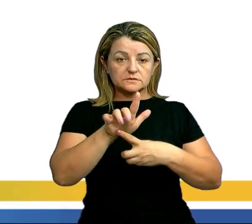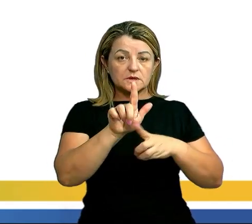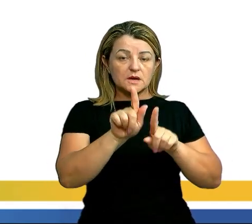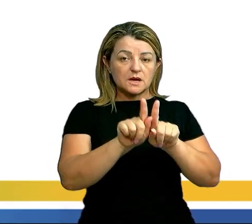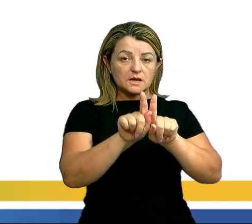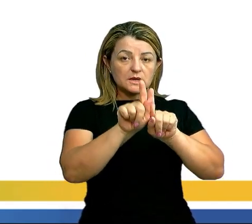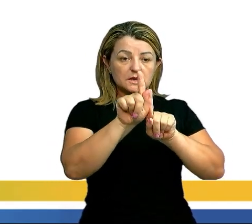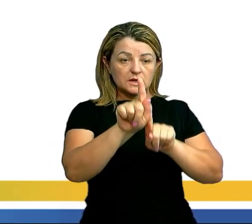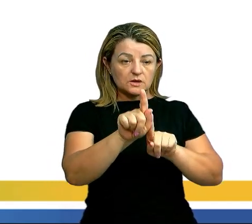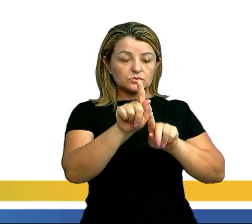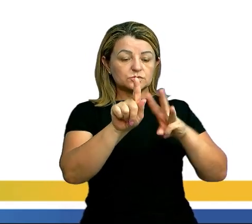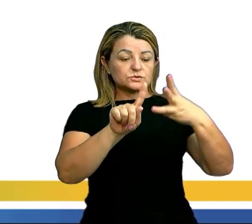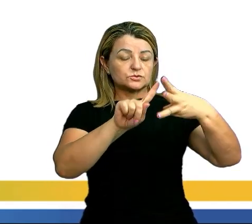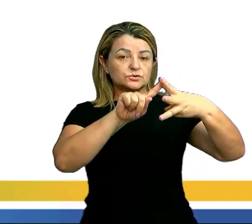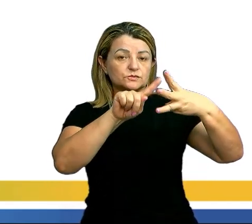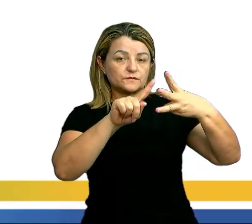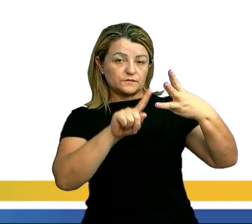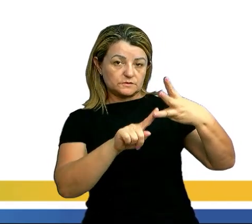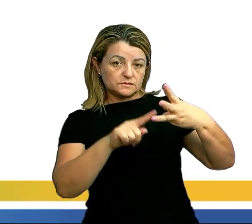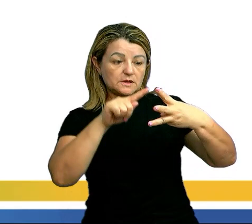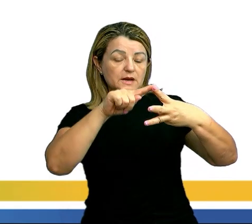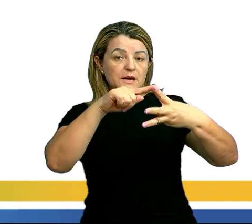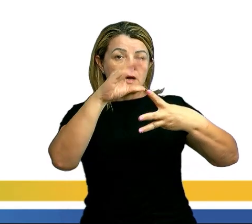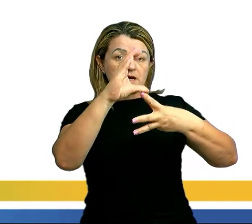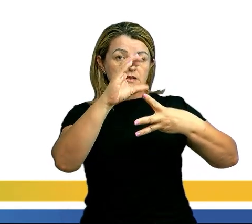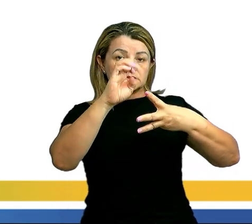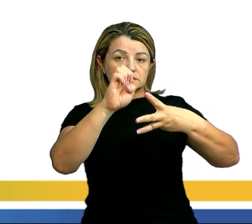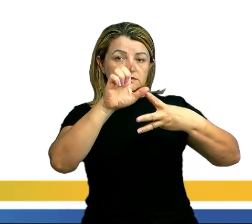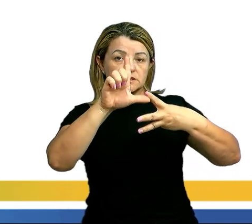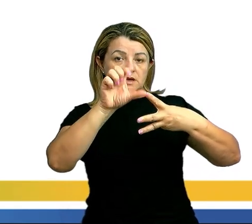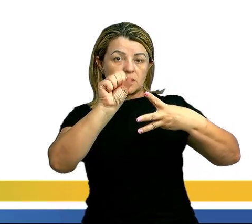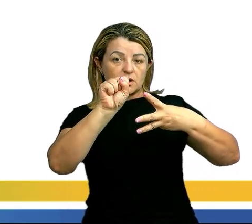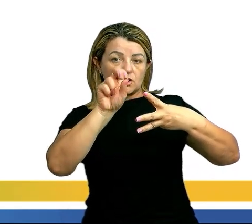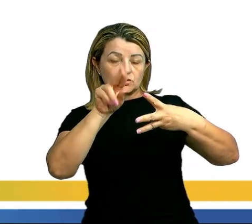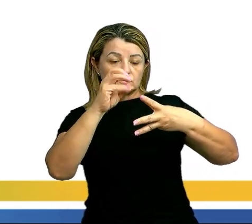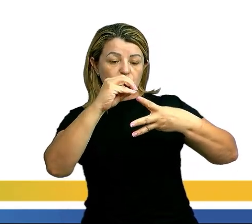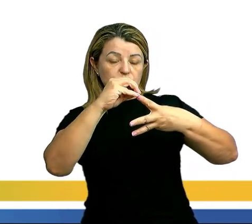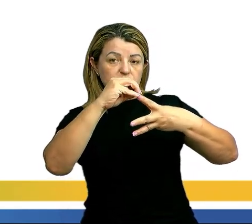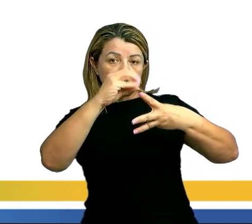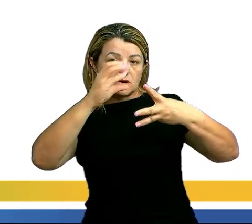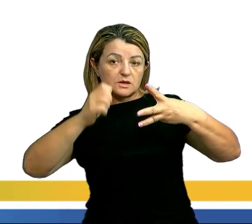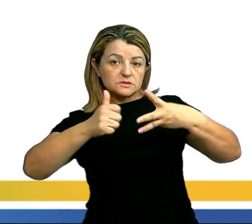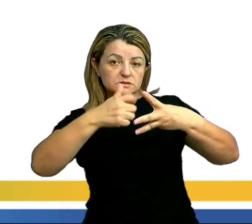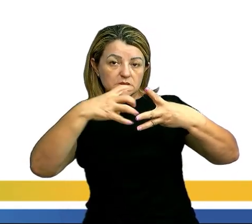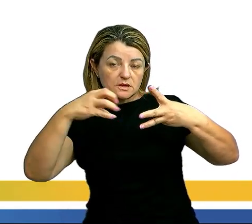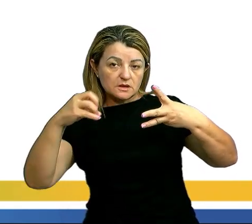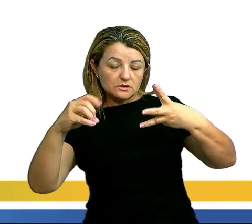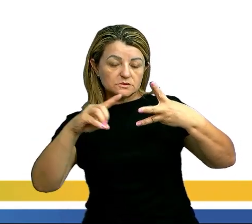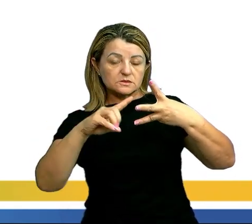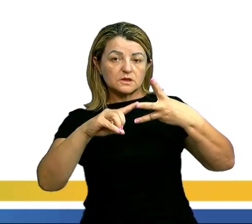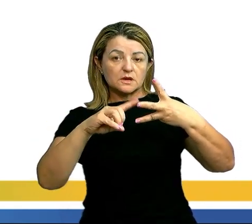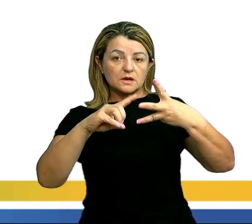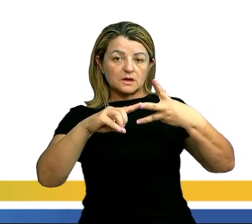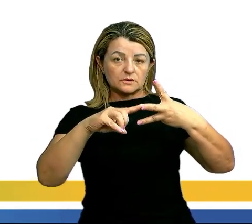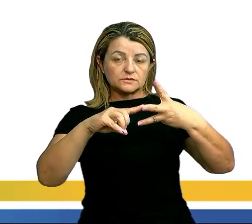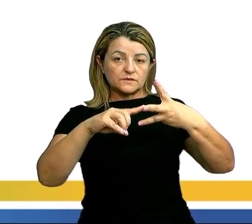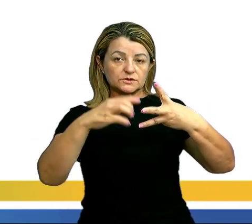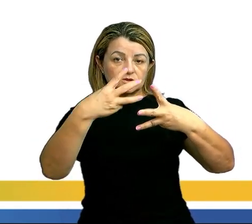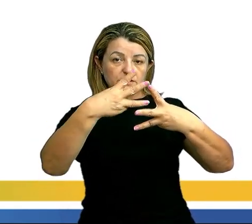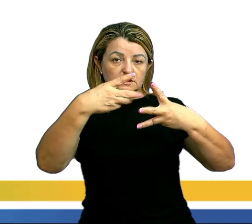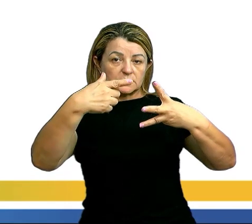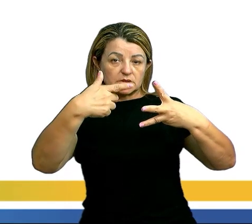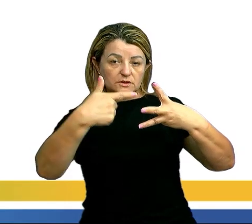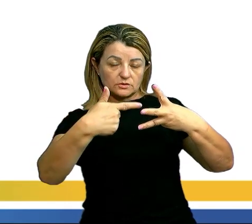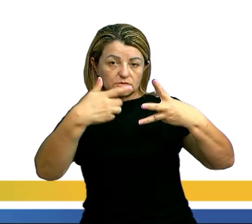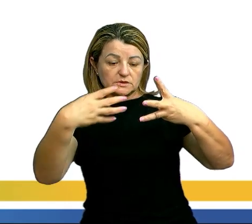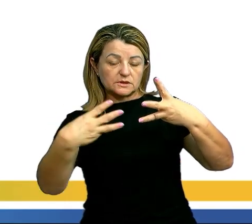graus Fahrenheit e Kelvin. A escala Celsius ela vai de 0 a 100 graus, a escala Fahrenheit ela vai de 32 até